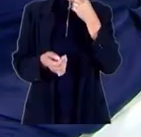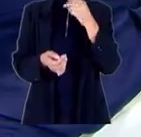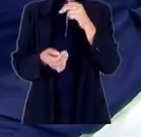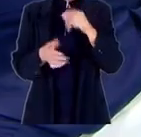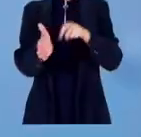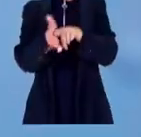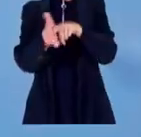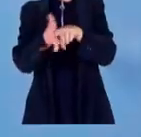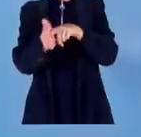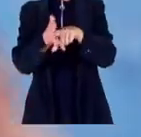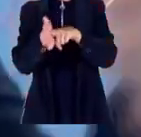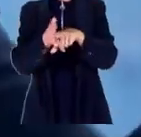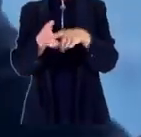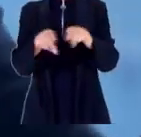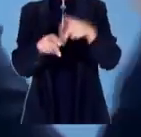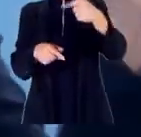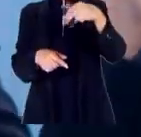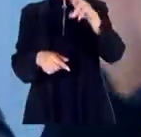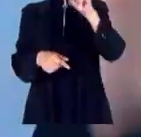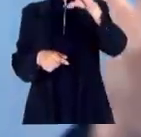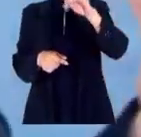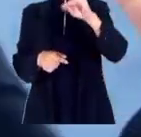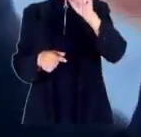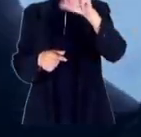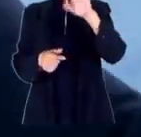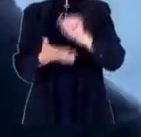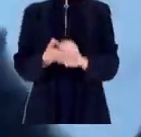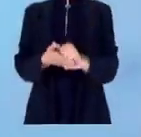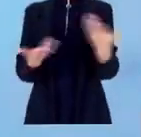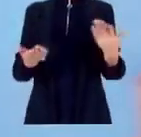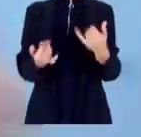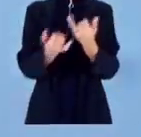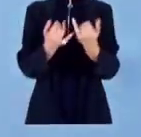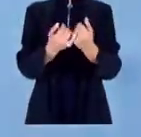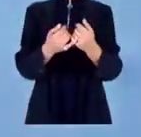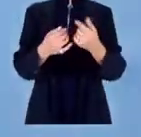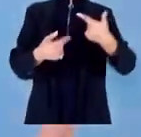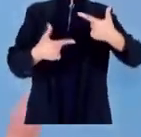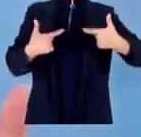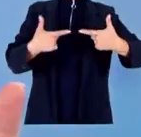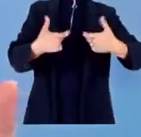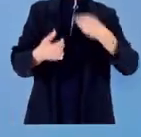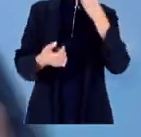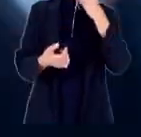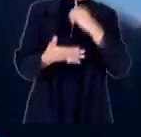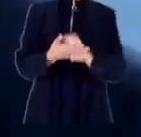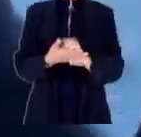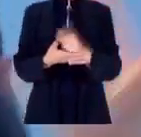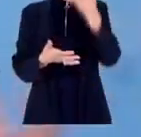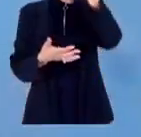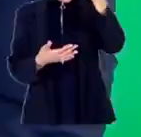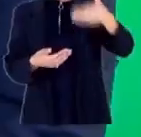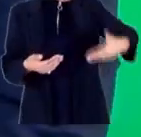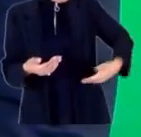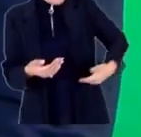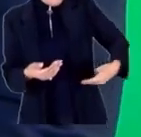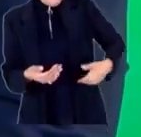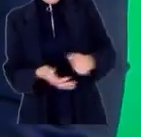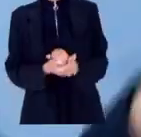quando enquanto falta esse dinheiro fica nessa guerra fratesda entre direito e esquerda população não come nem